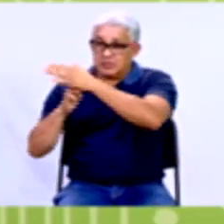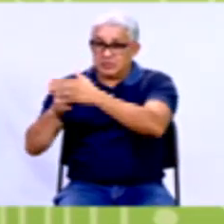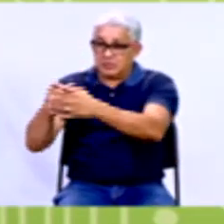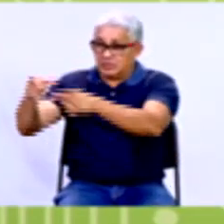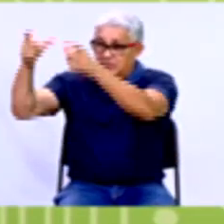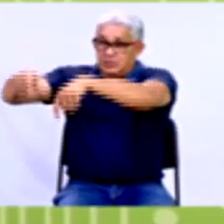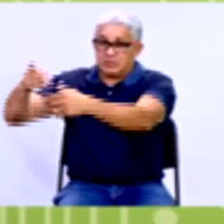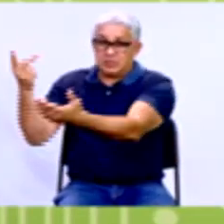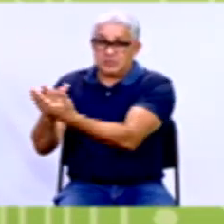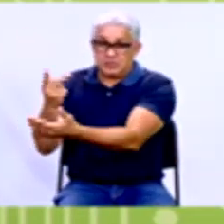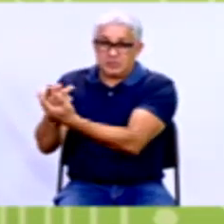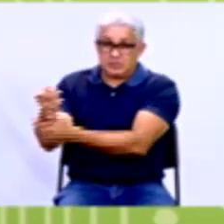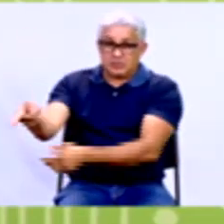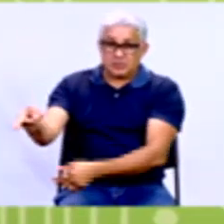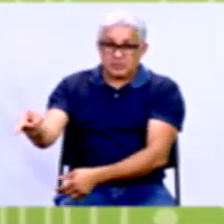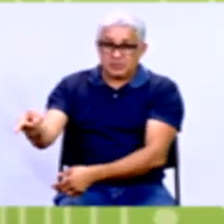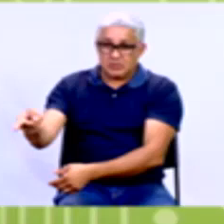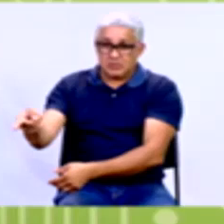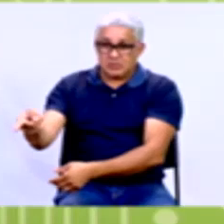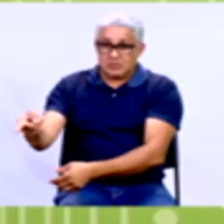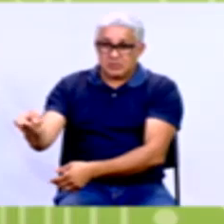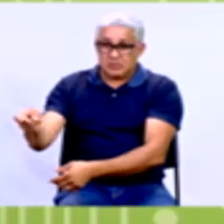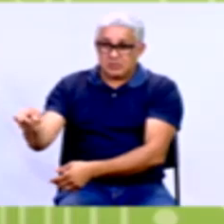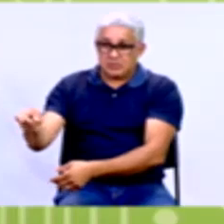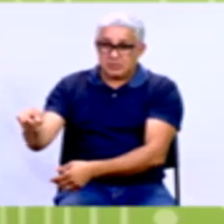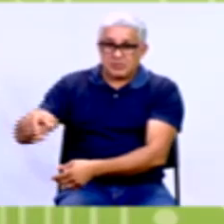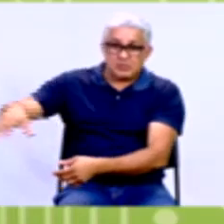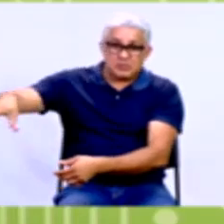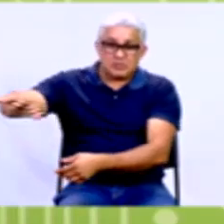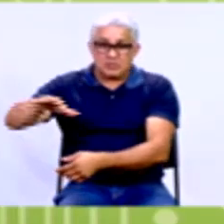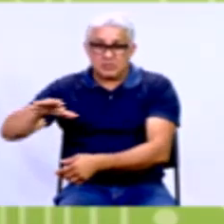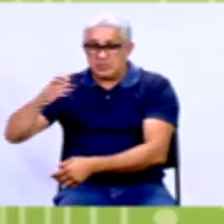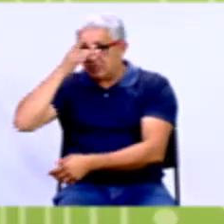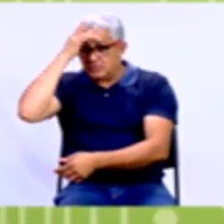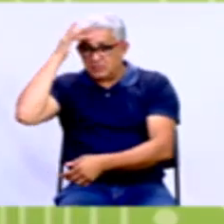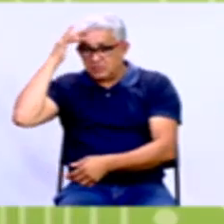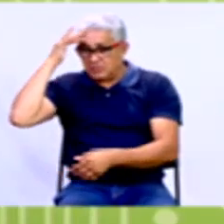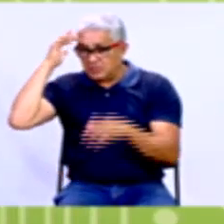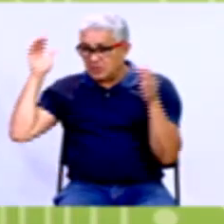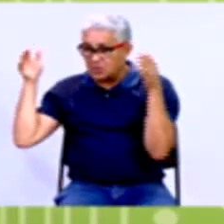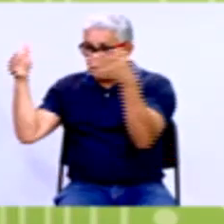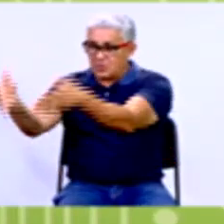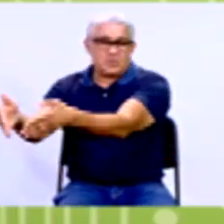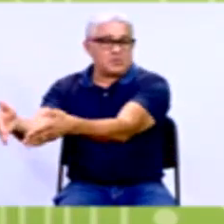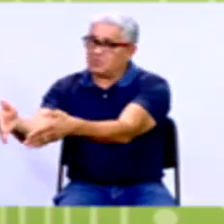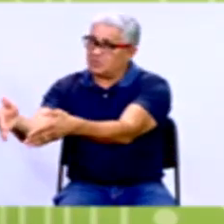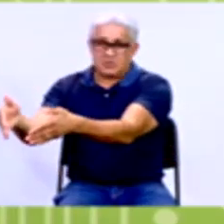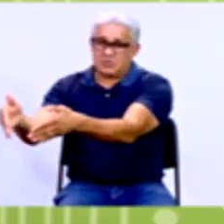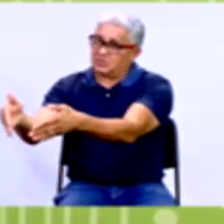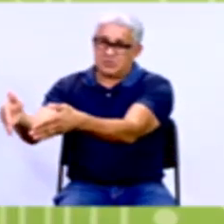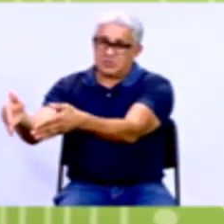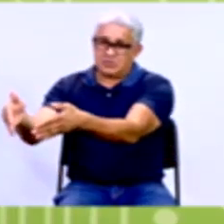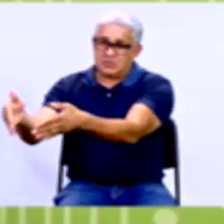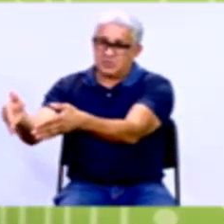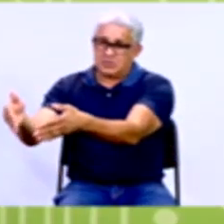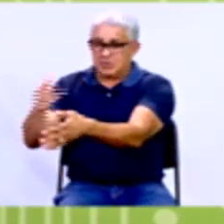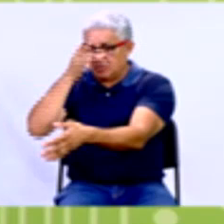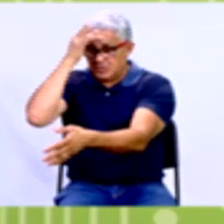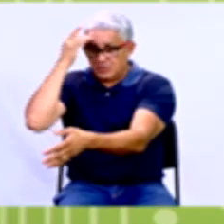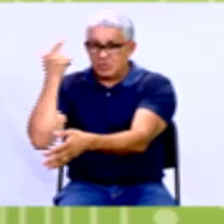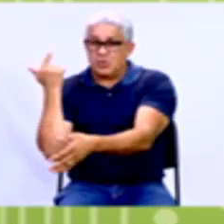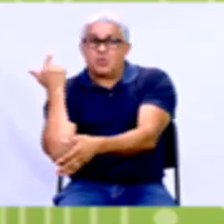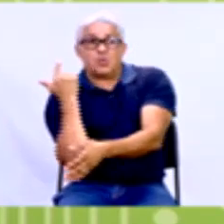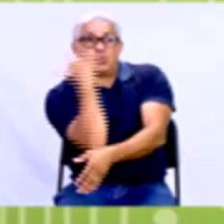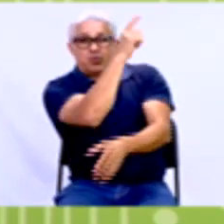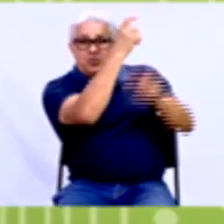a empresa. Não era para esse público, não era esse público que era para atender, o público estava em outra